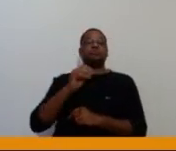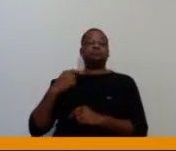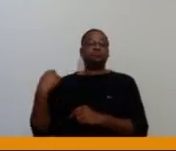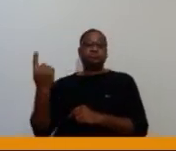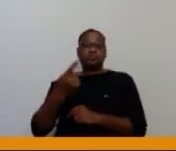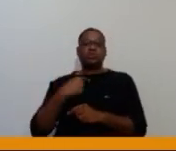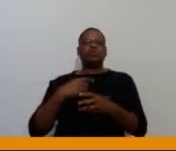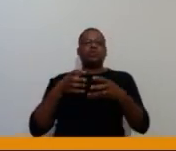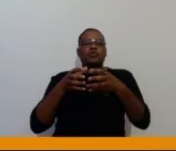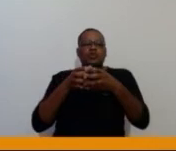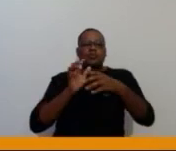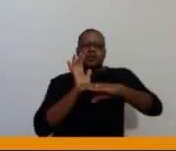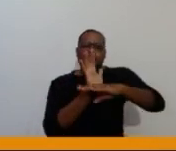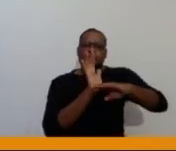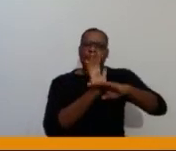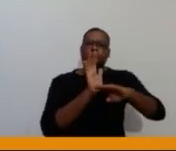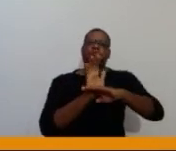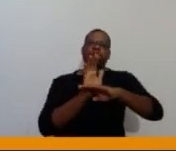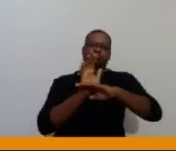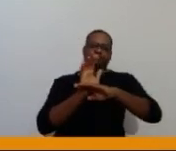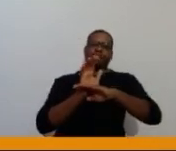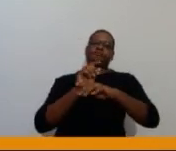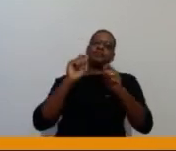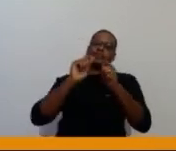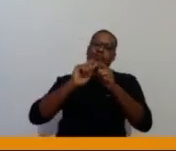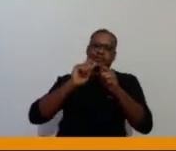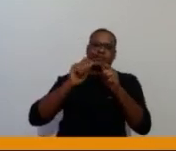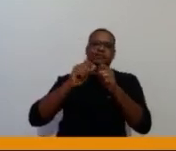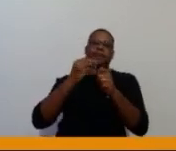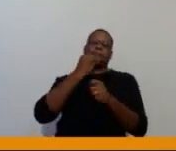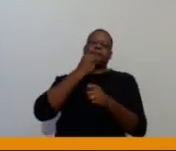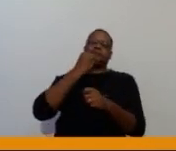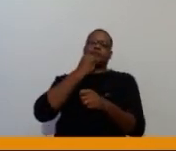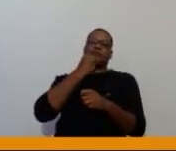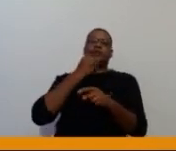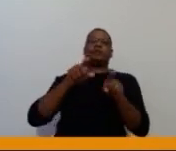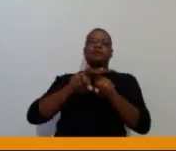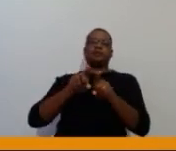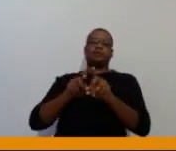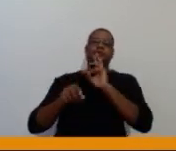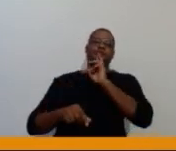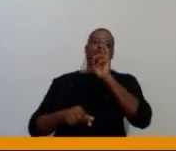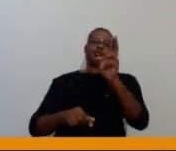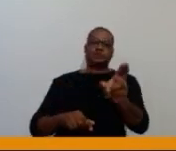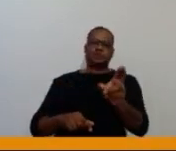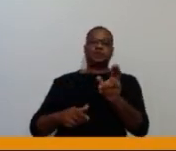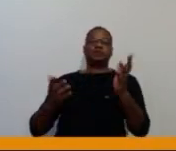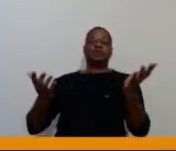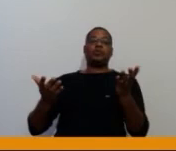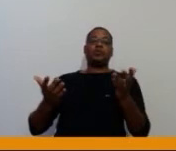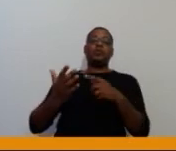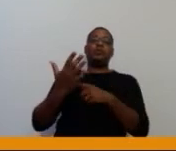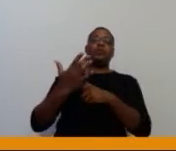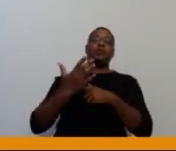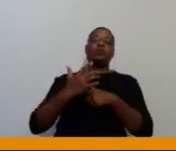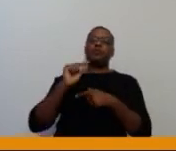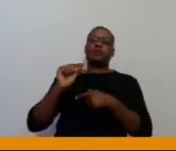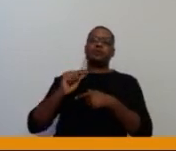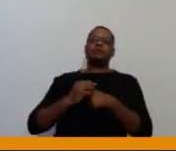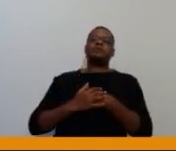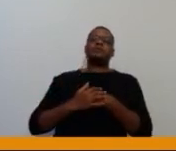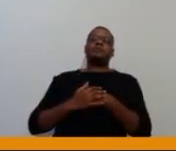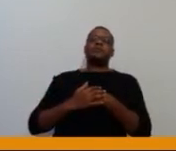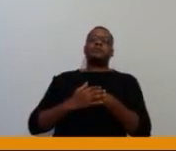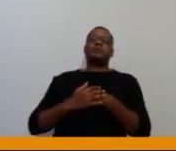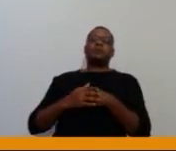viabilizando essa oportunidade. E os resultados, Bia, têm nos mostrado que, a partir dali, os alunos entram no